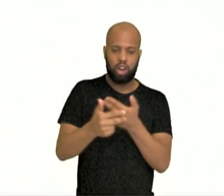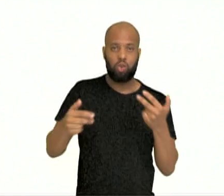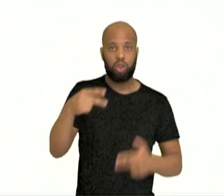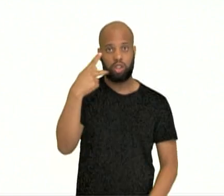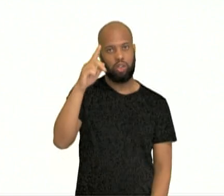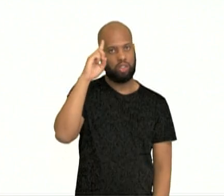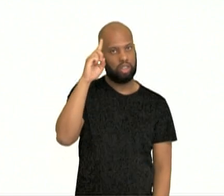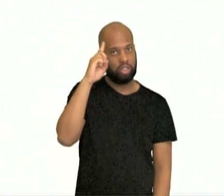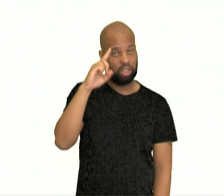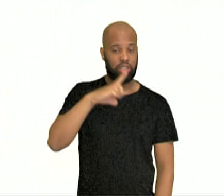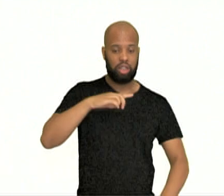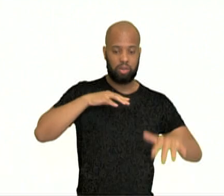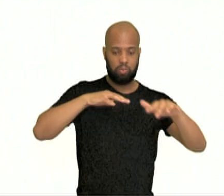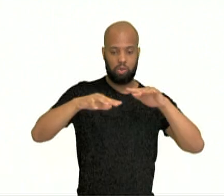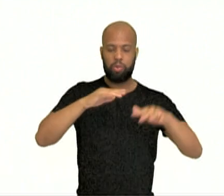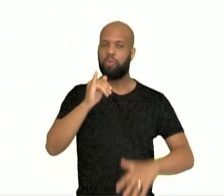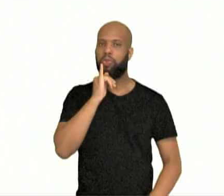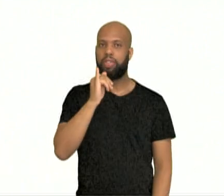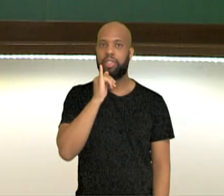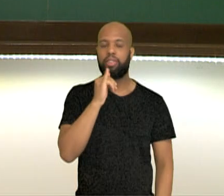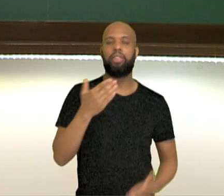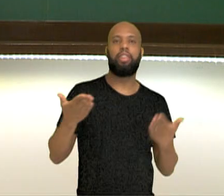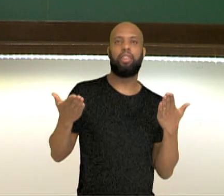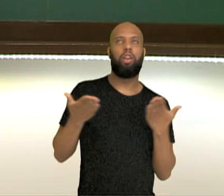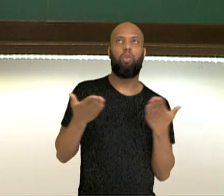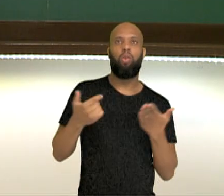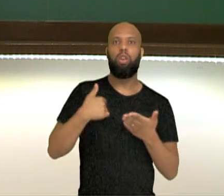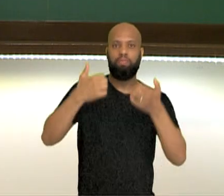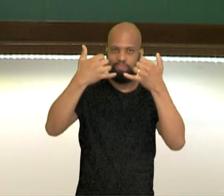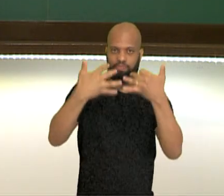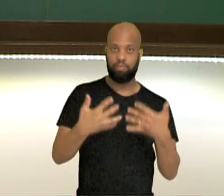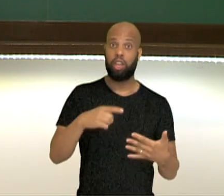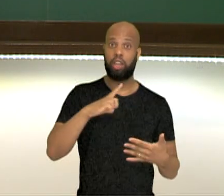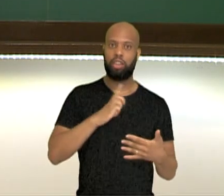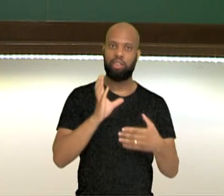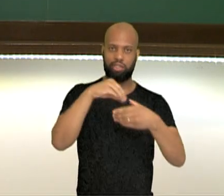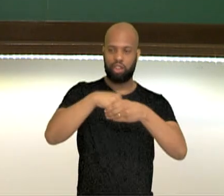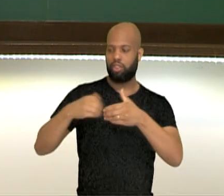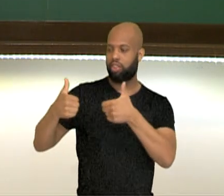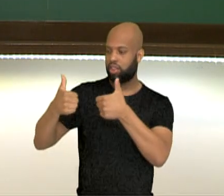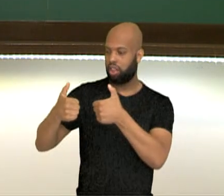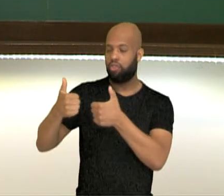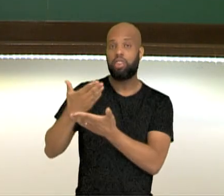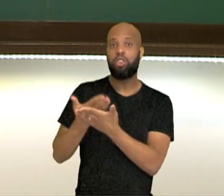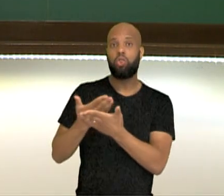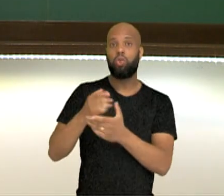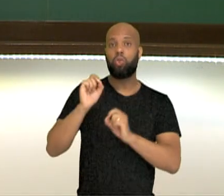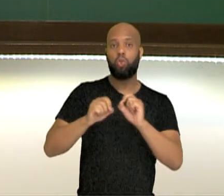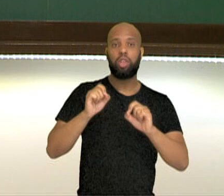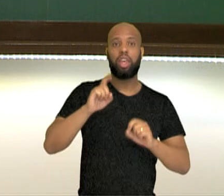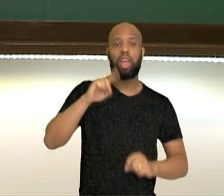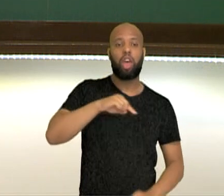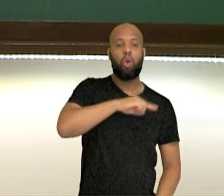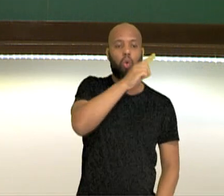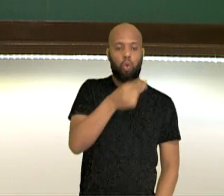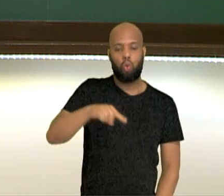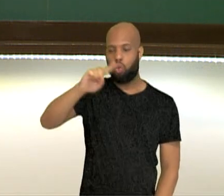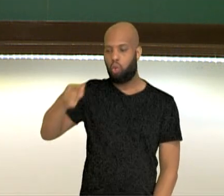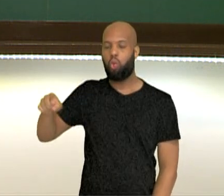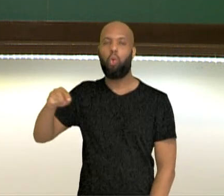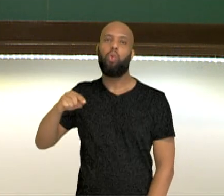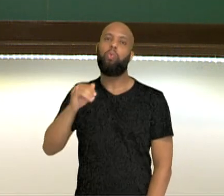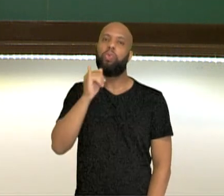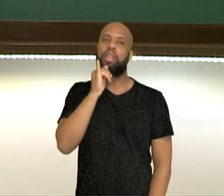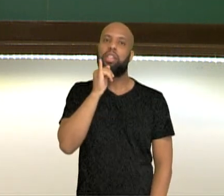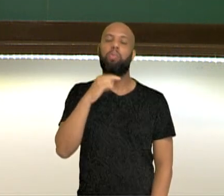cíclico. Por exemplo, eu estou falando aqui com vocês, lá na física a gente estuda a ondulatória, as ondas da minha voz, do som da